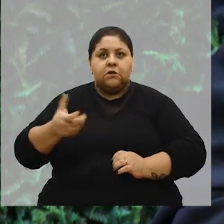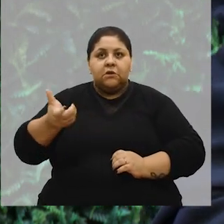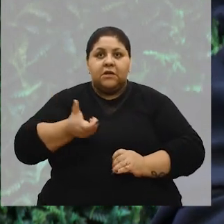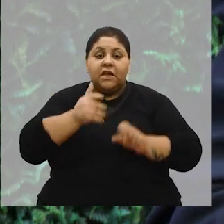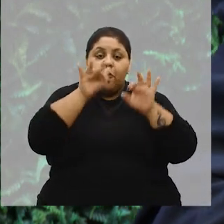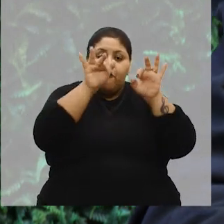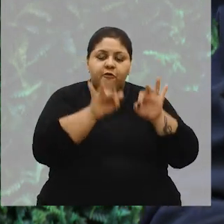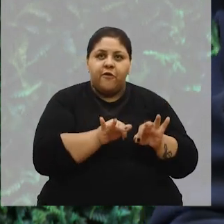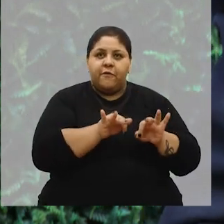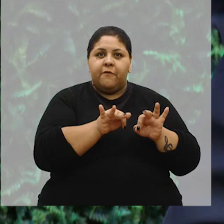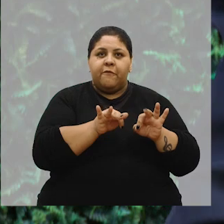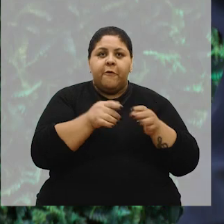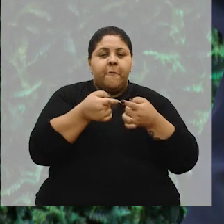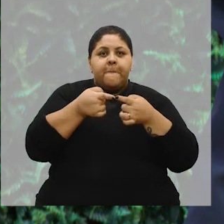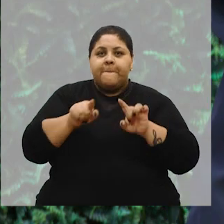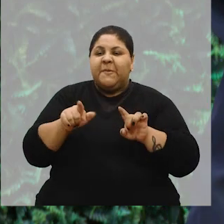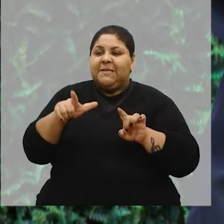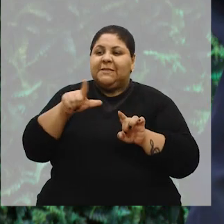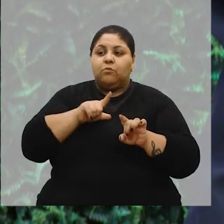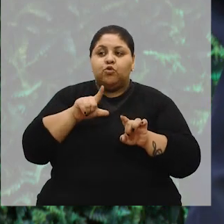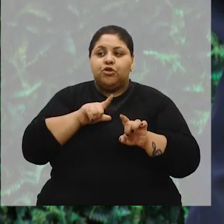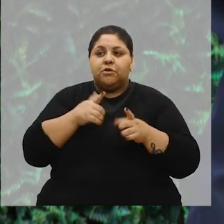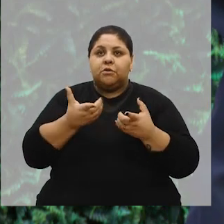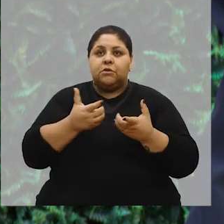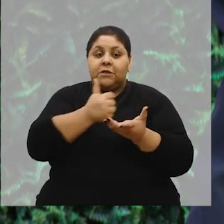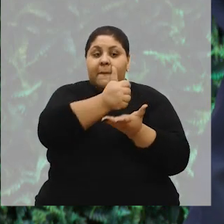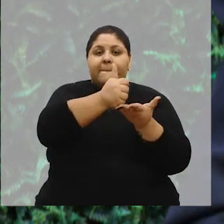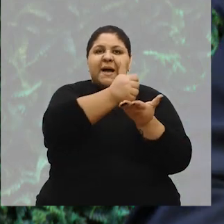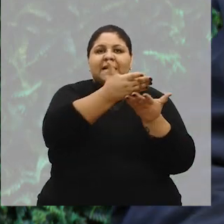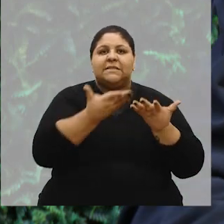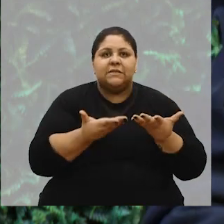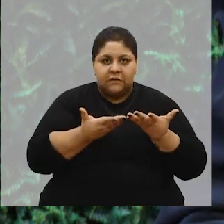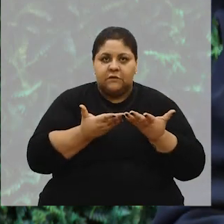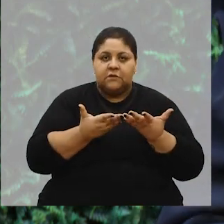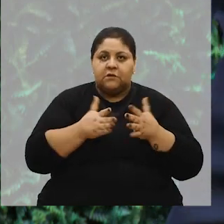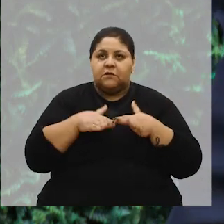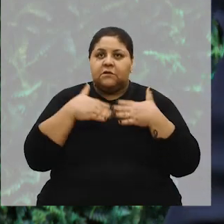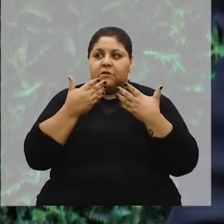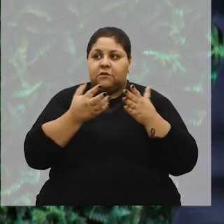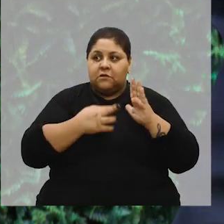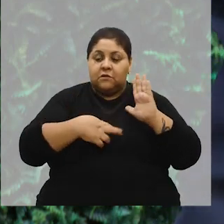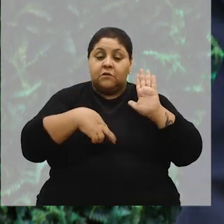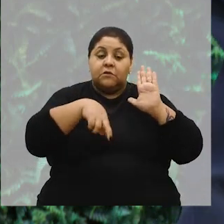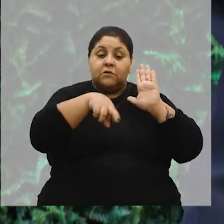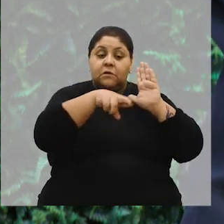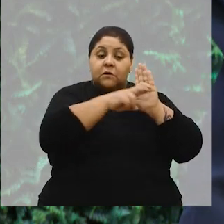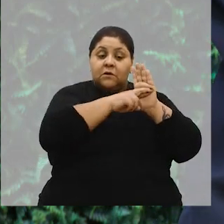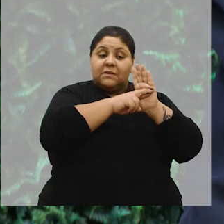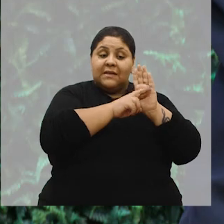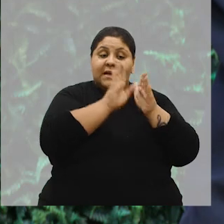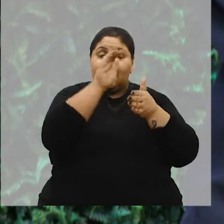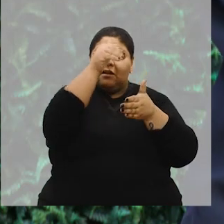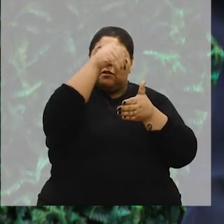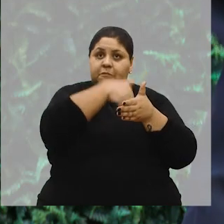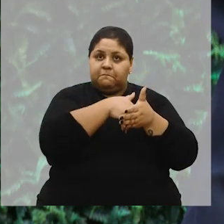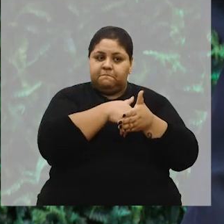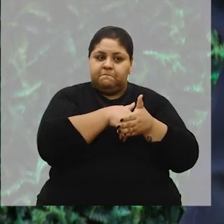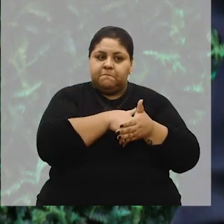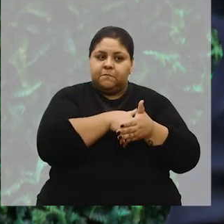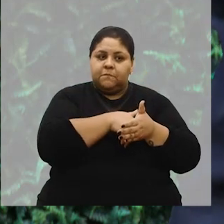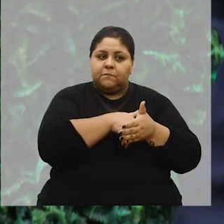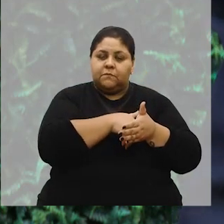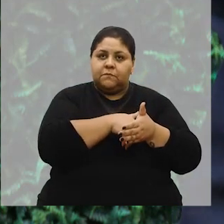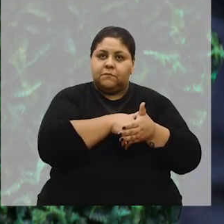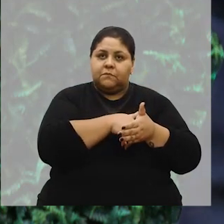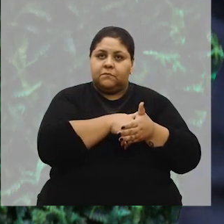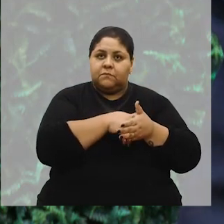o fim, mas não tinha suporte. Então, o resultado daquela eleição foi isto.